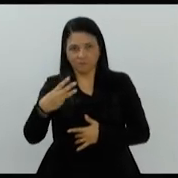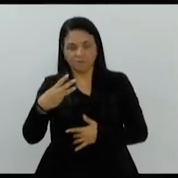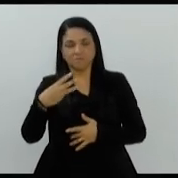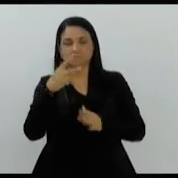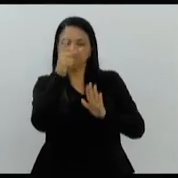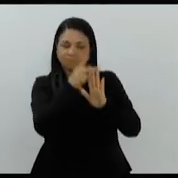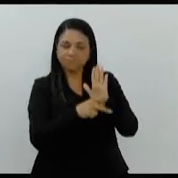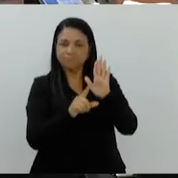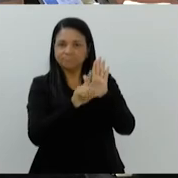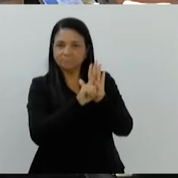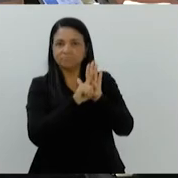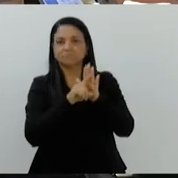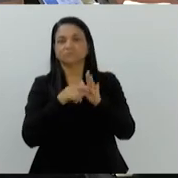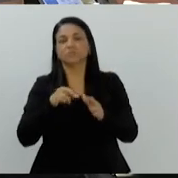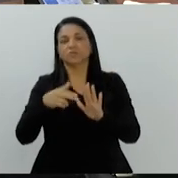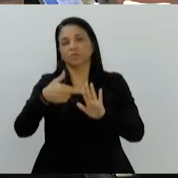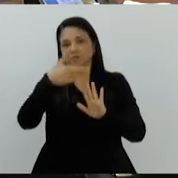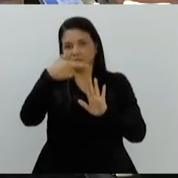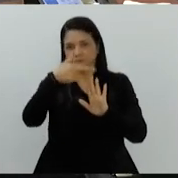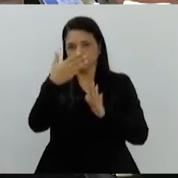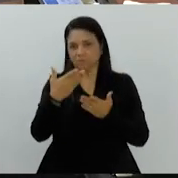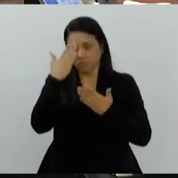presidente.